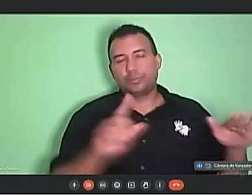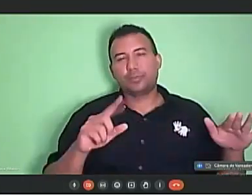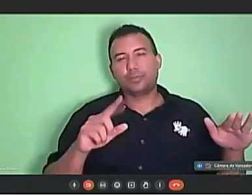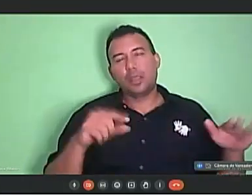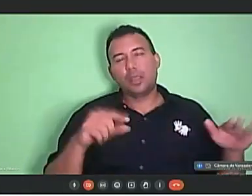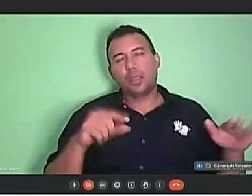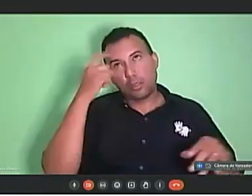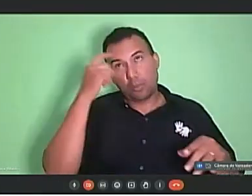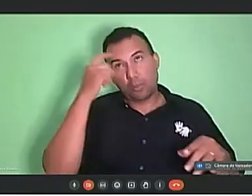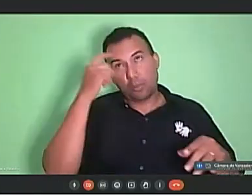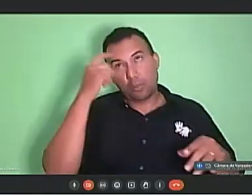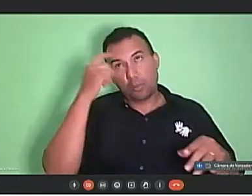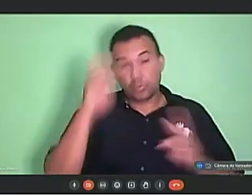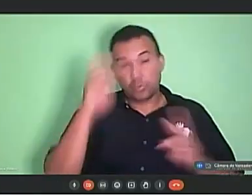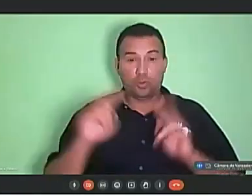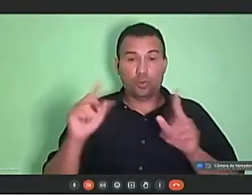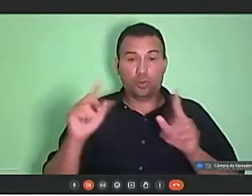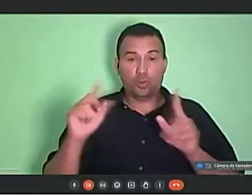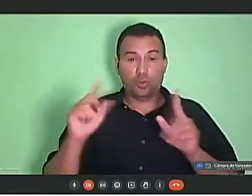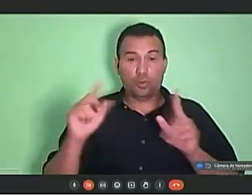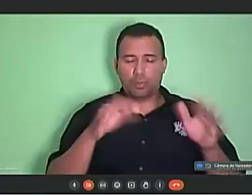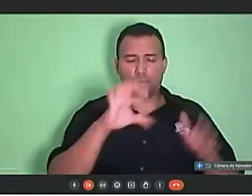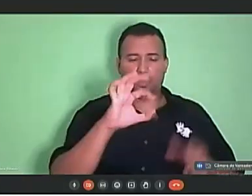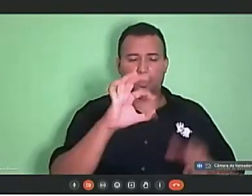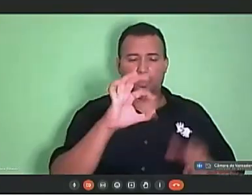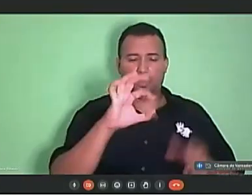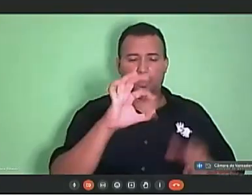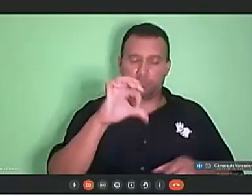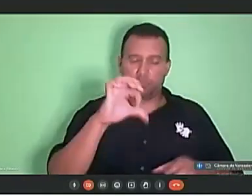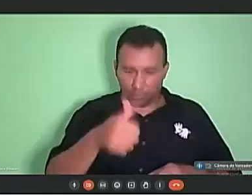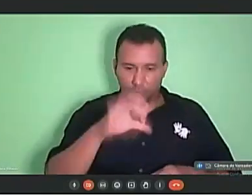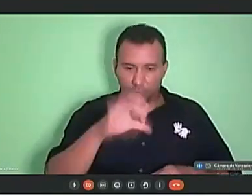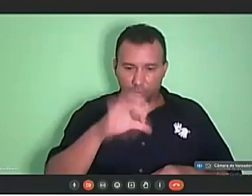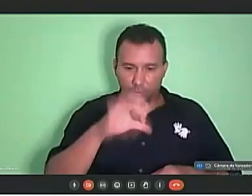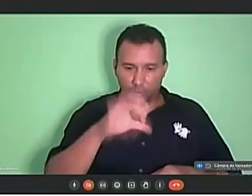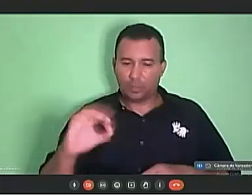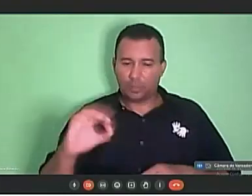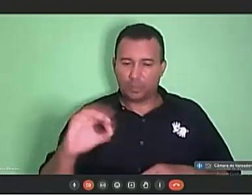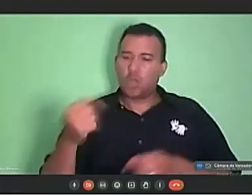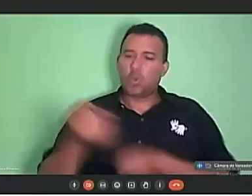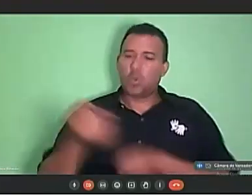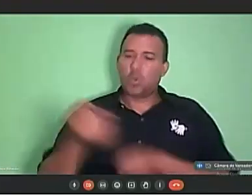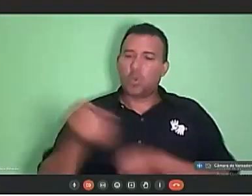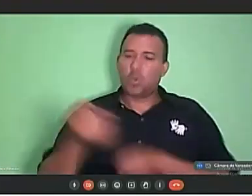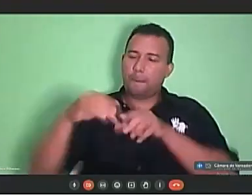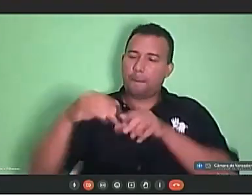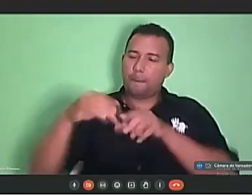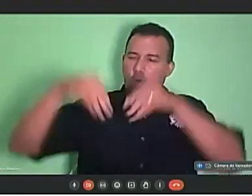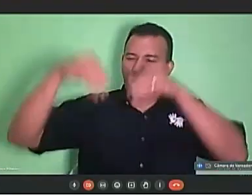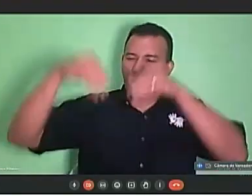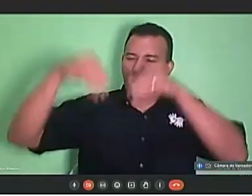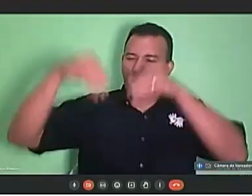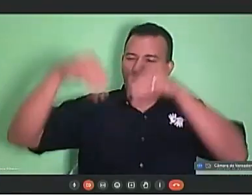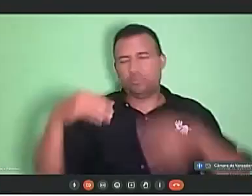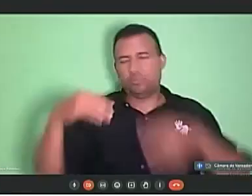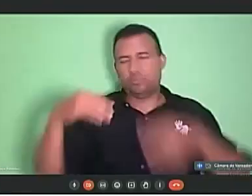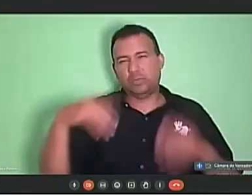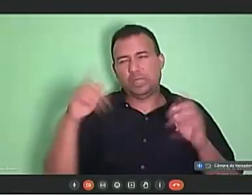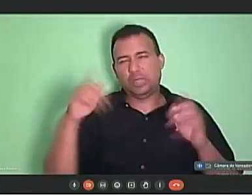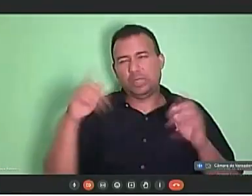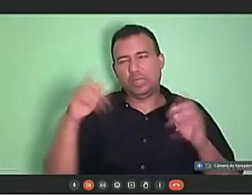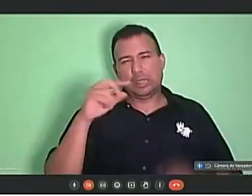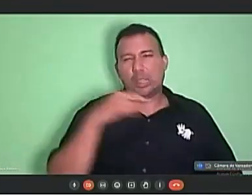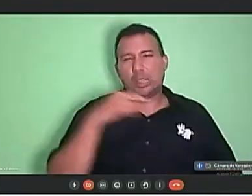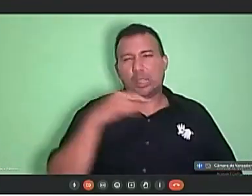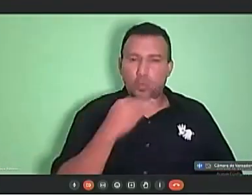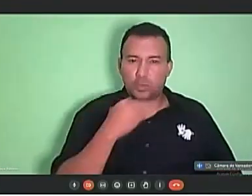fazer depois dos anos 90 aqui com a SEC? Não dá para fazer barragem a montante. Isso já se sabia em 1980. Nós fizemos aquelas contas em